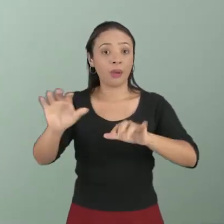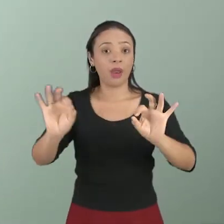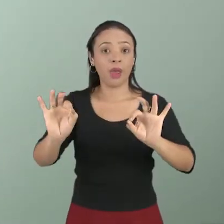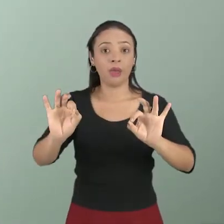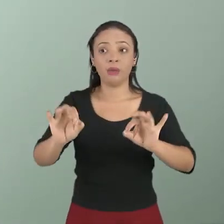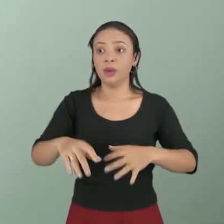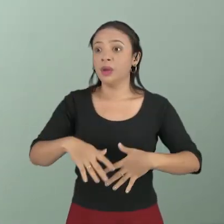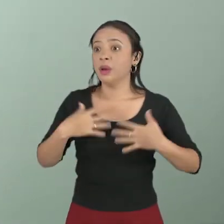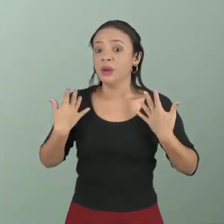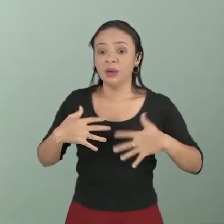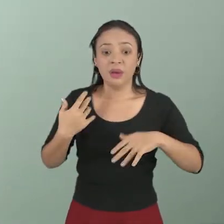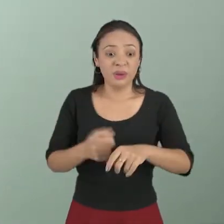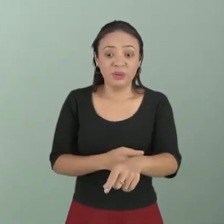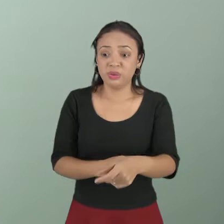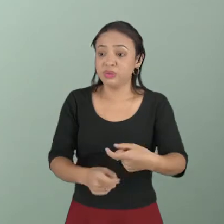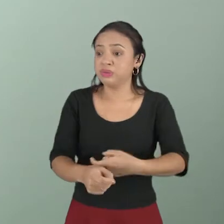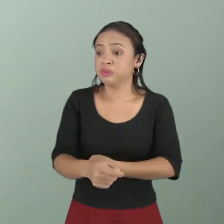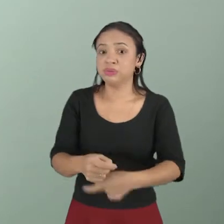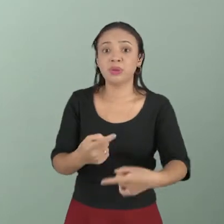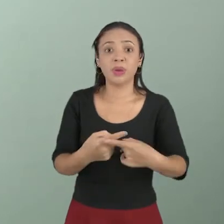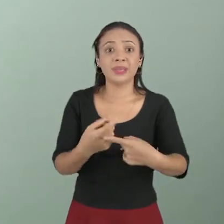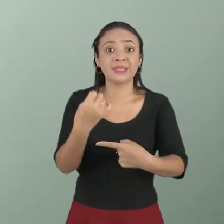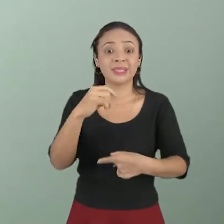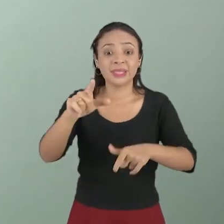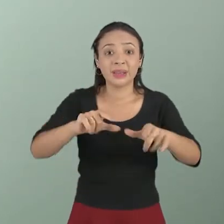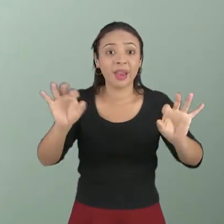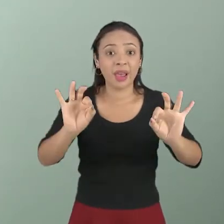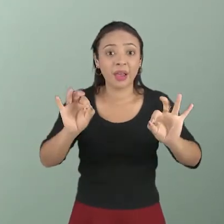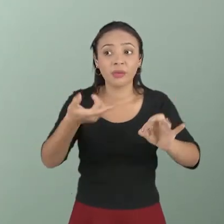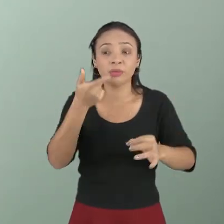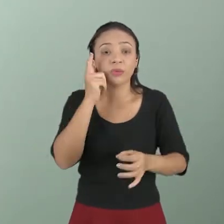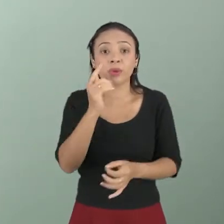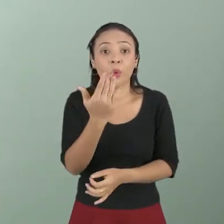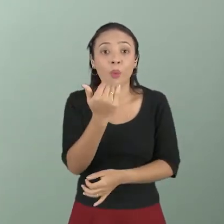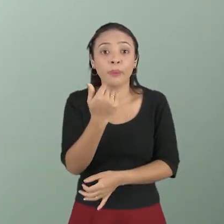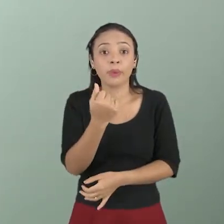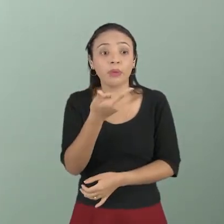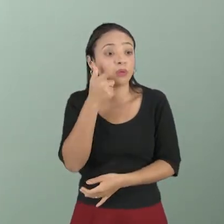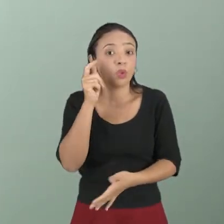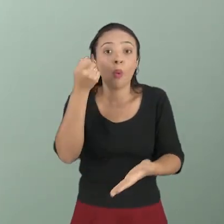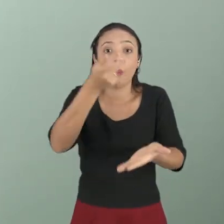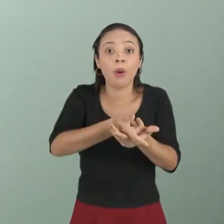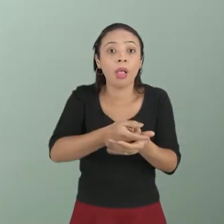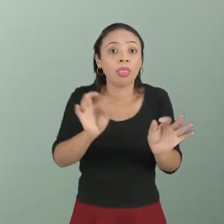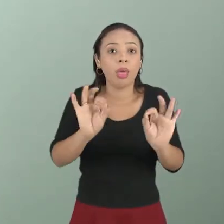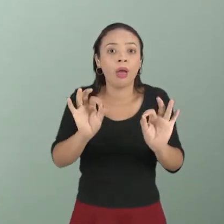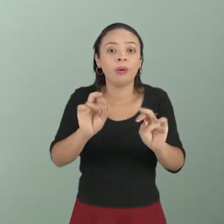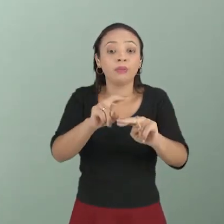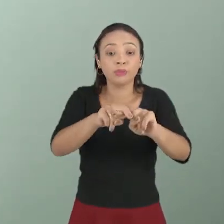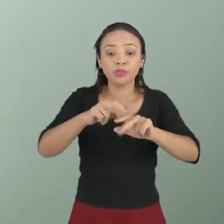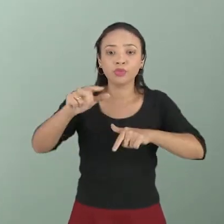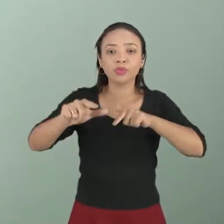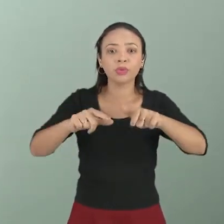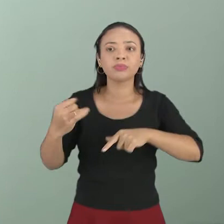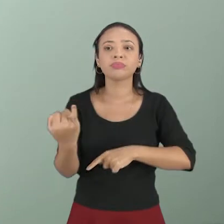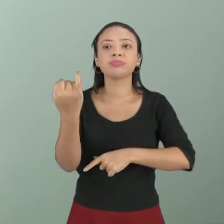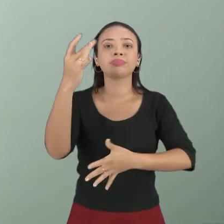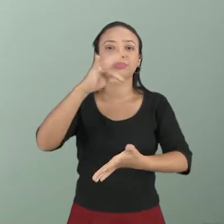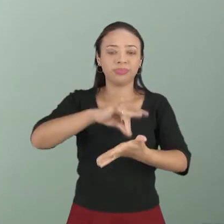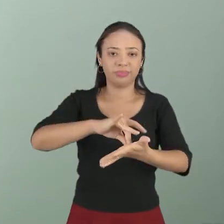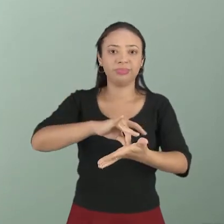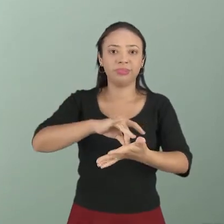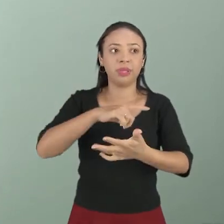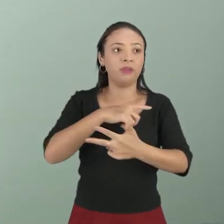desesperado, porque sem trabalho ele não pode comprar, ele não pode se alimentar. Então, o trabalho é de fundamental importância e